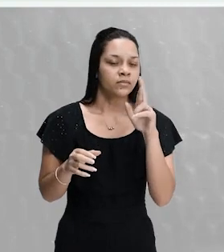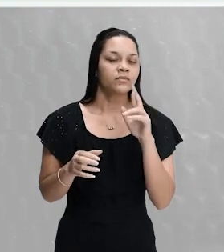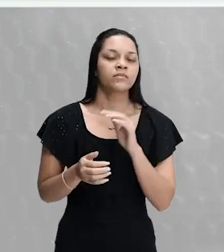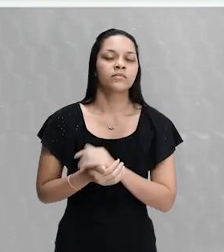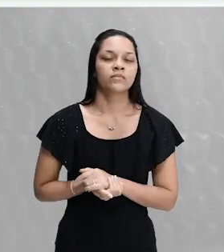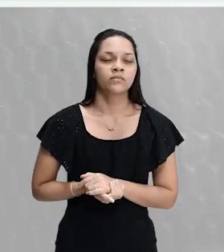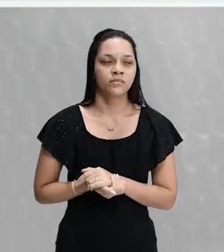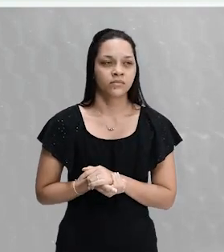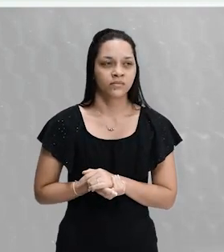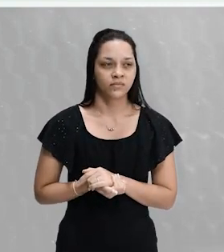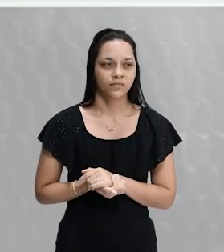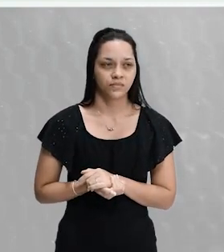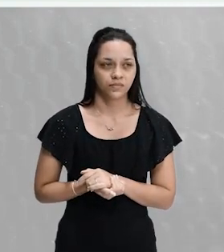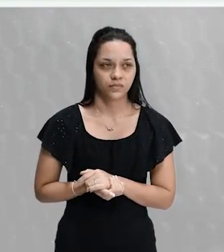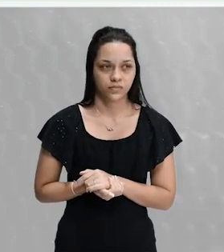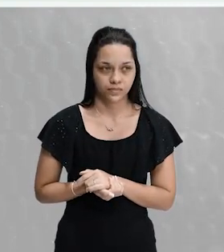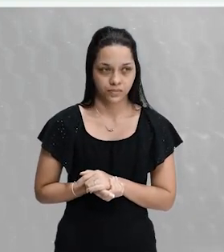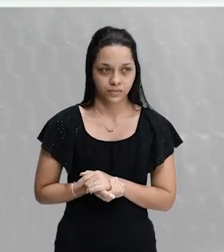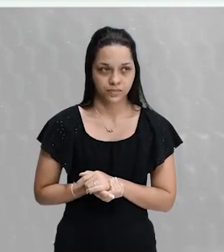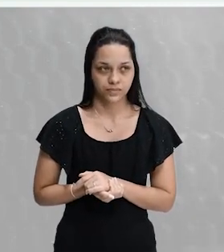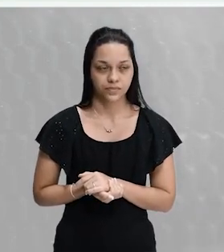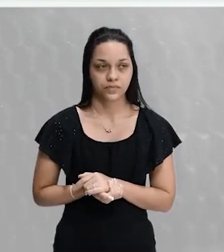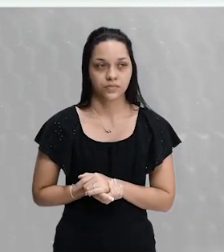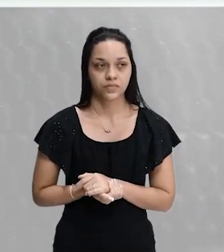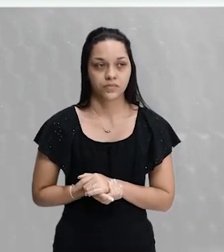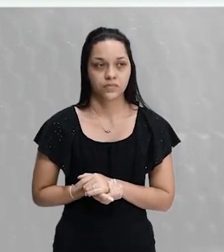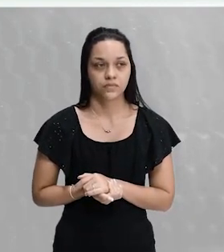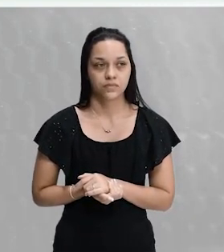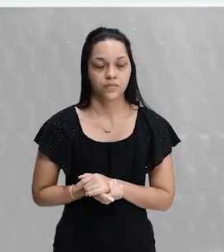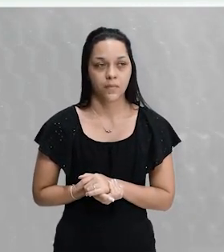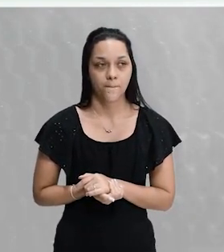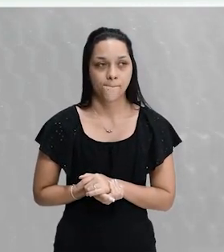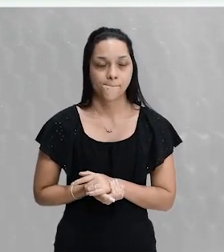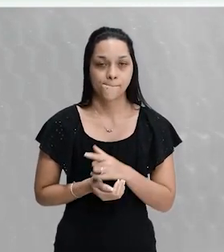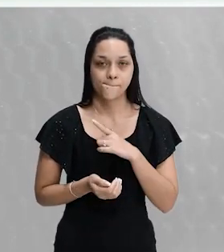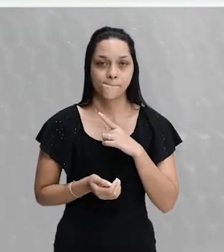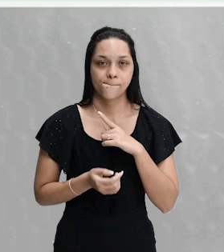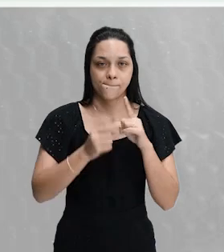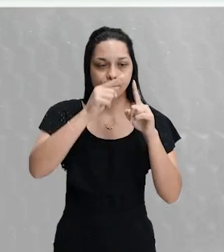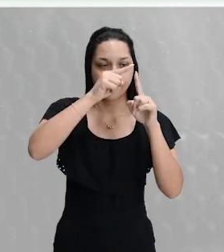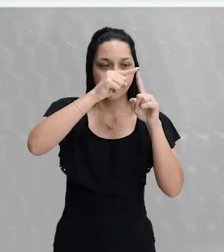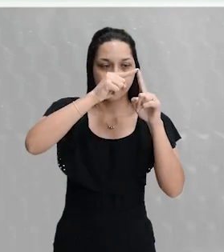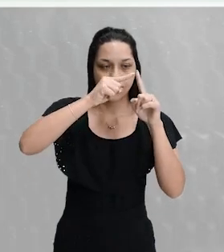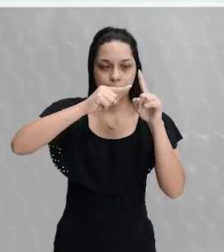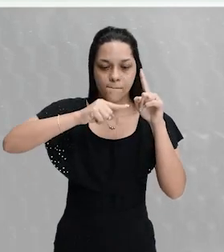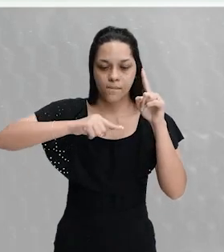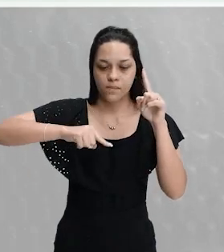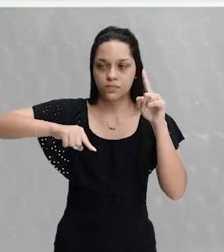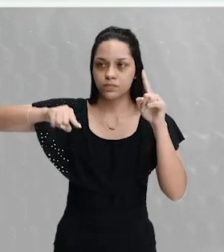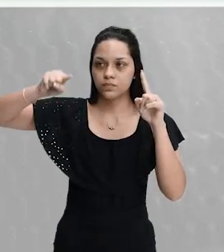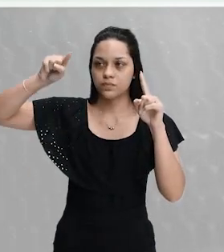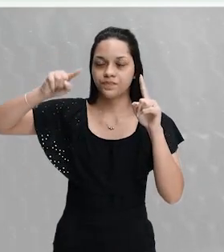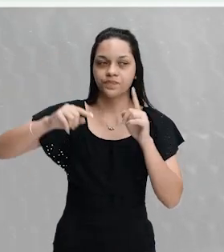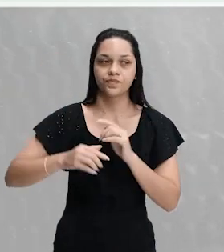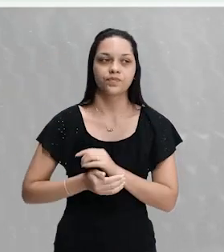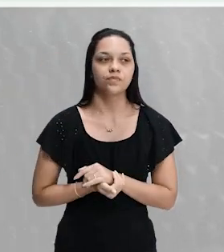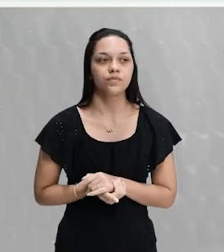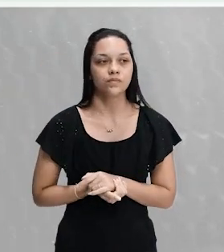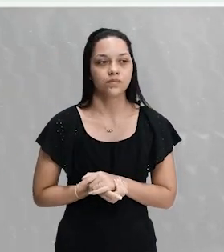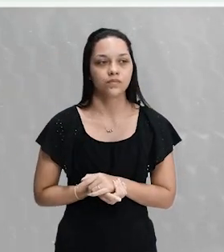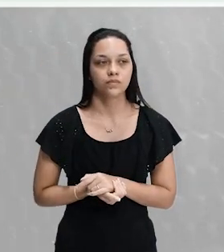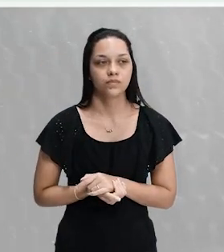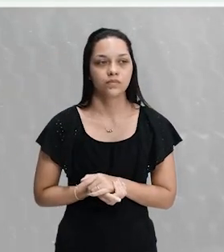Então, ligando aqui os pontos, ó. Olha, pessoal, fez uma curva, né? Realmente, ó. Isso aqui